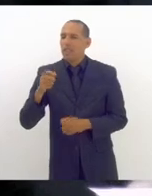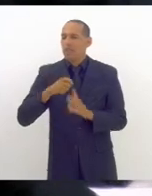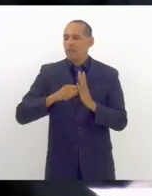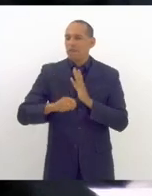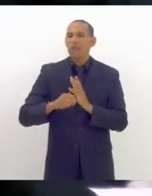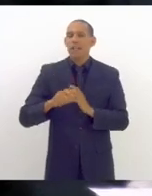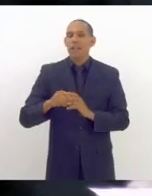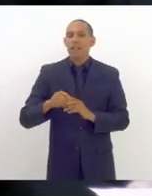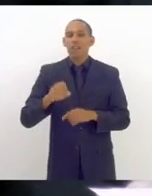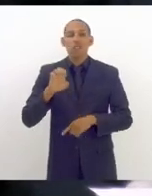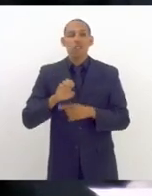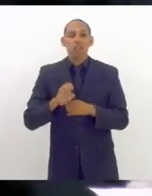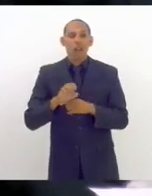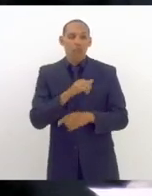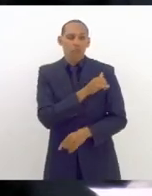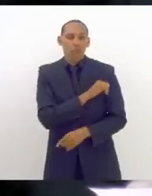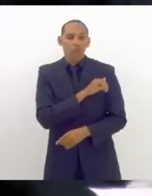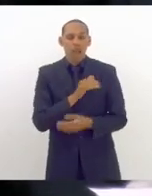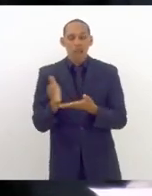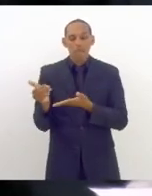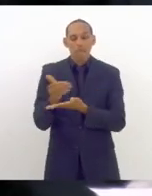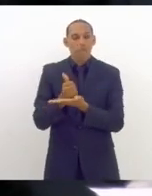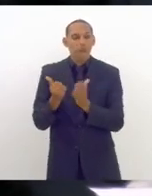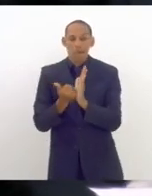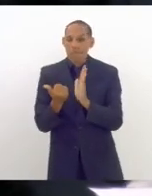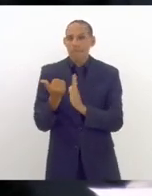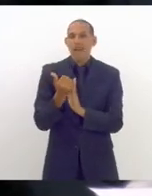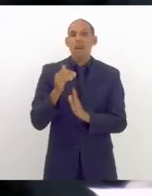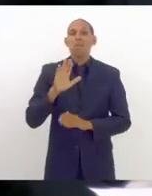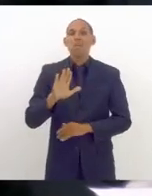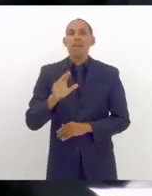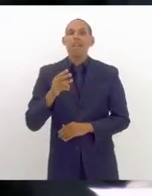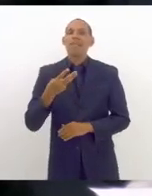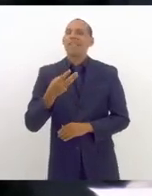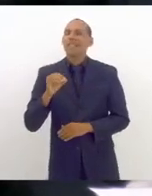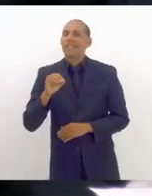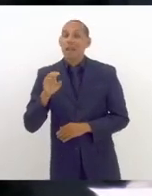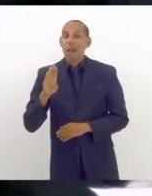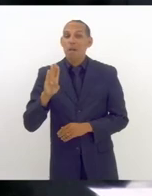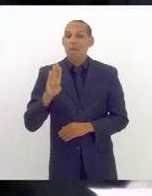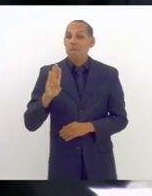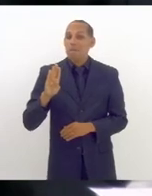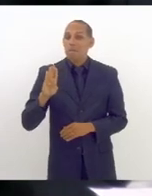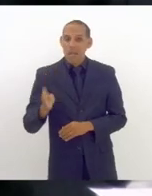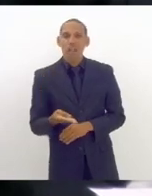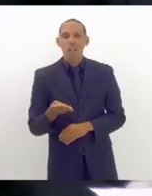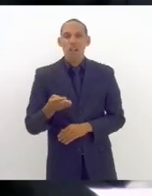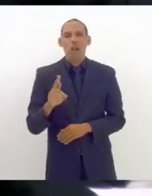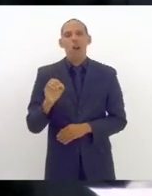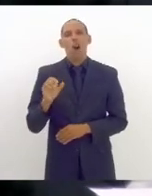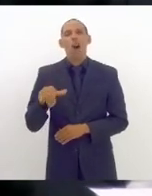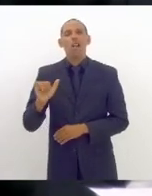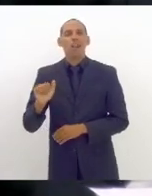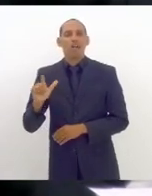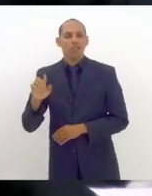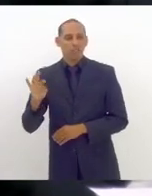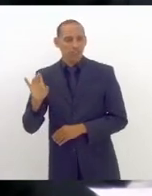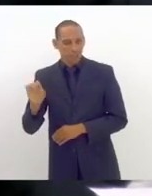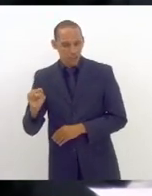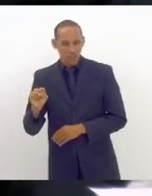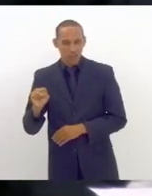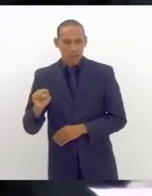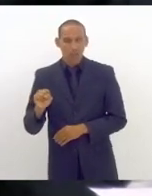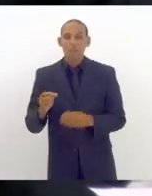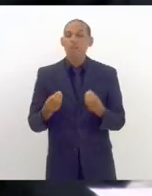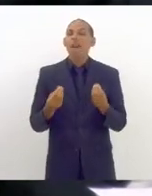o estado do Rio de Janeiro arrecada mais esse ano Mas arrecada quase 30 20 é Estadual é para pagar folha